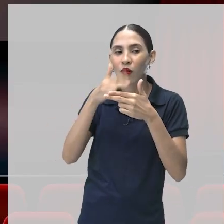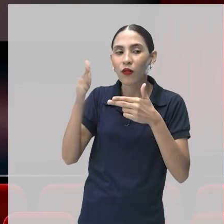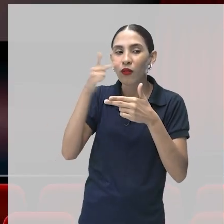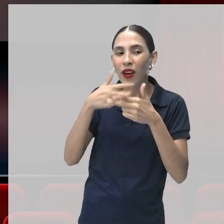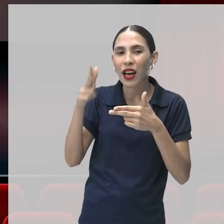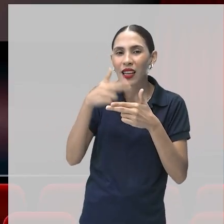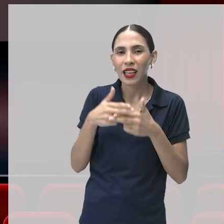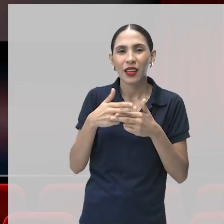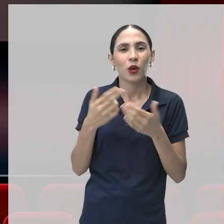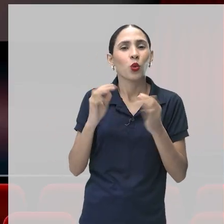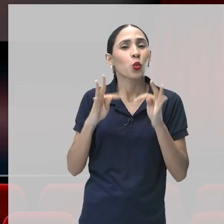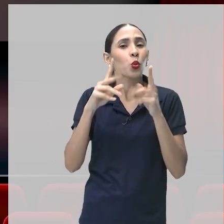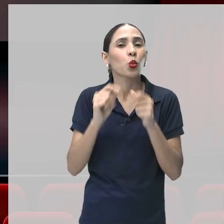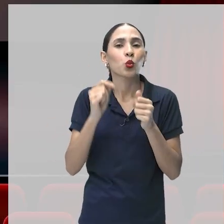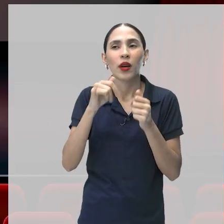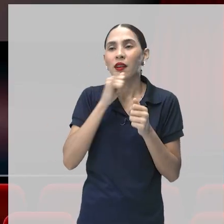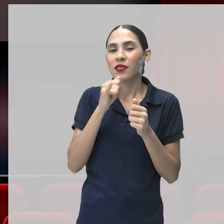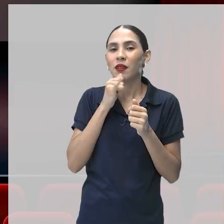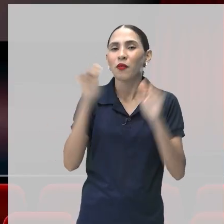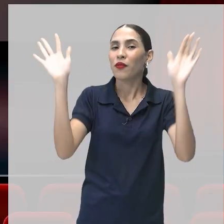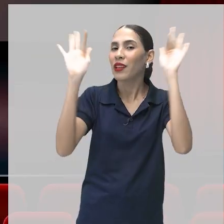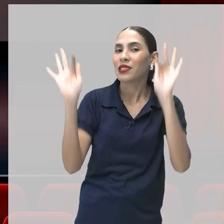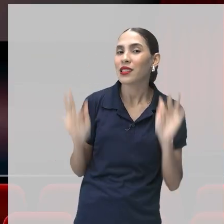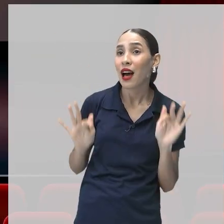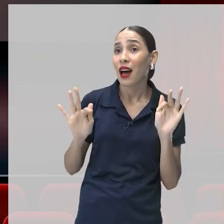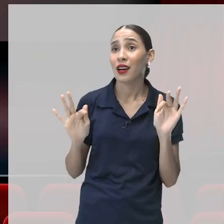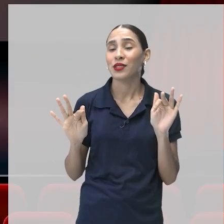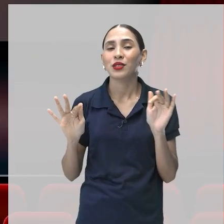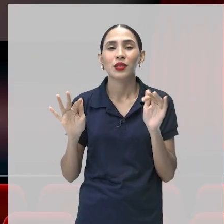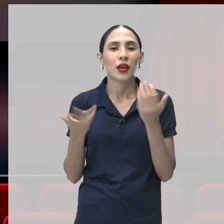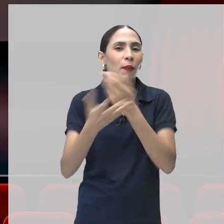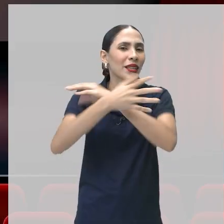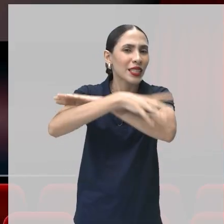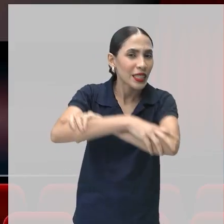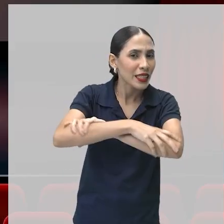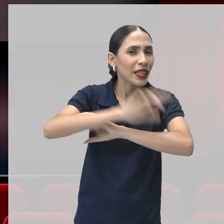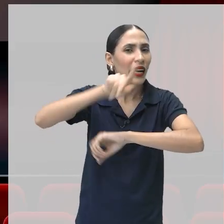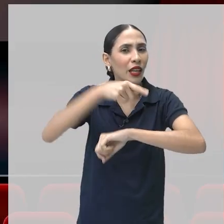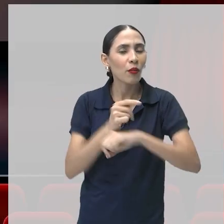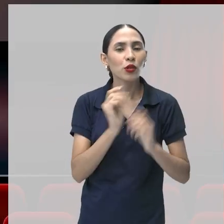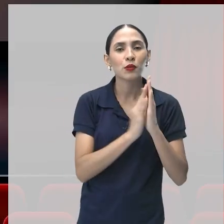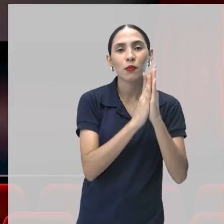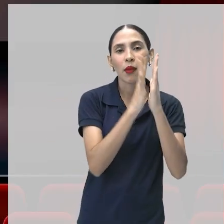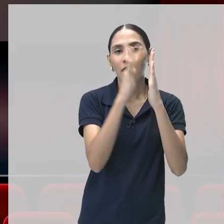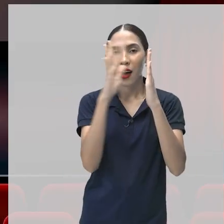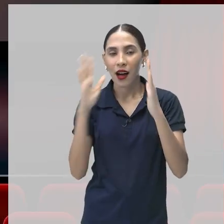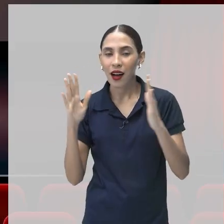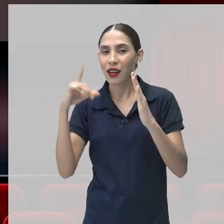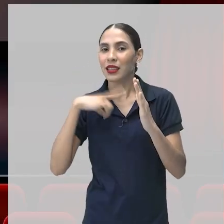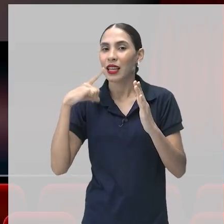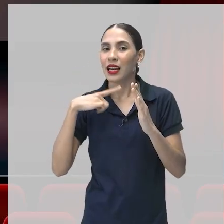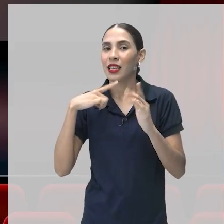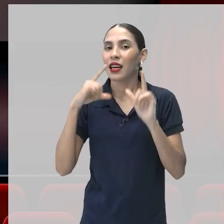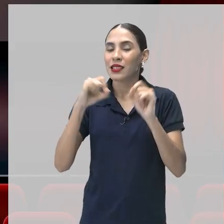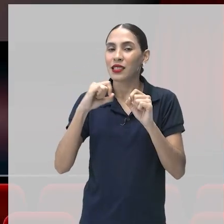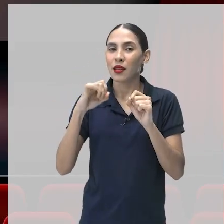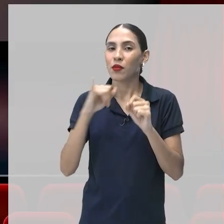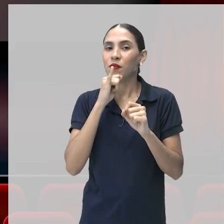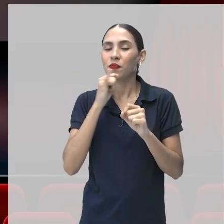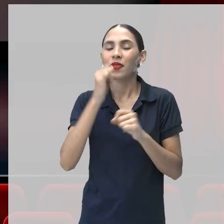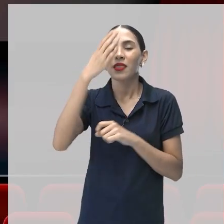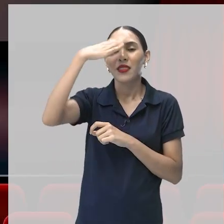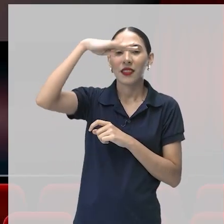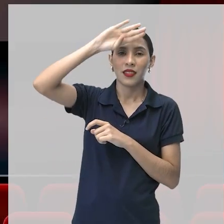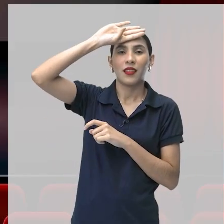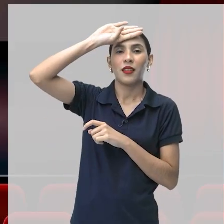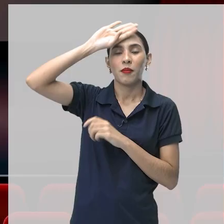novela, acontece aquela felicidade, uma harmonia. Aí, no decorrer, tem aqueles dramas,